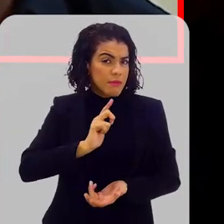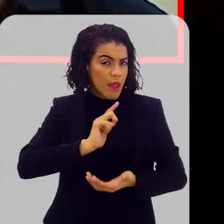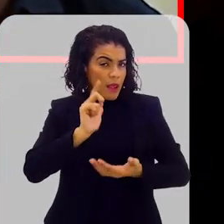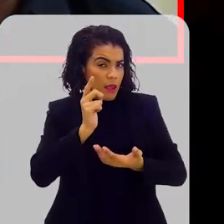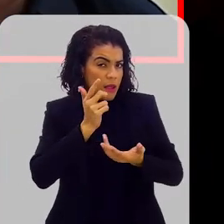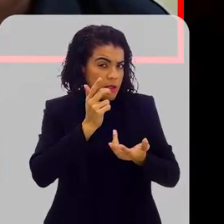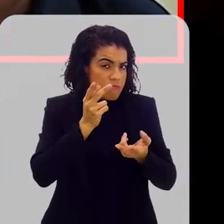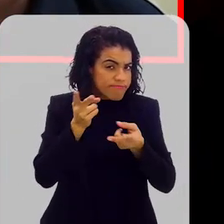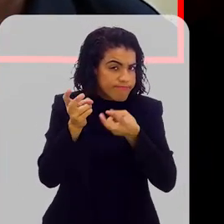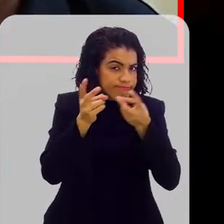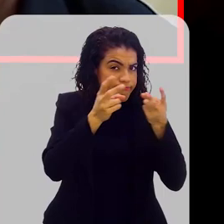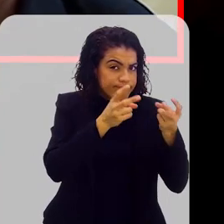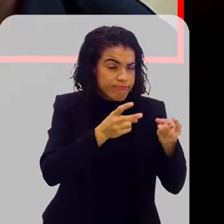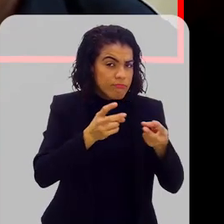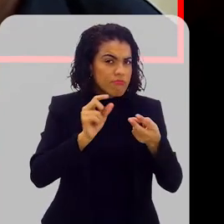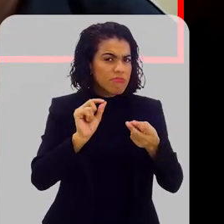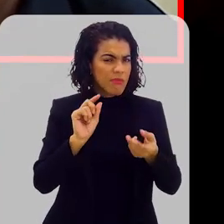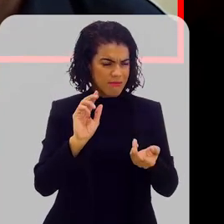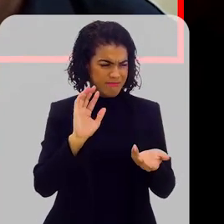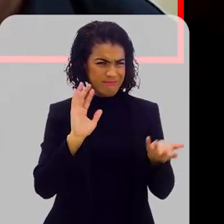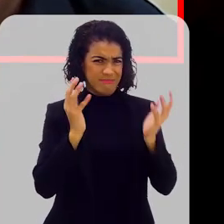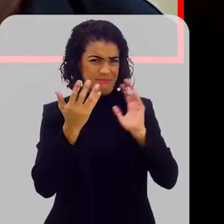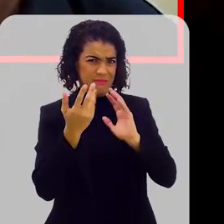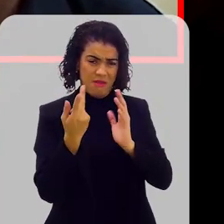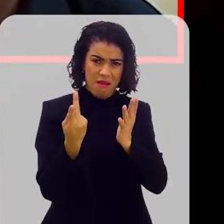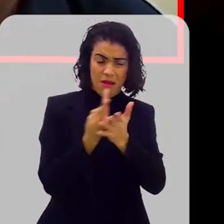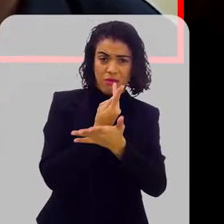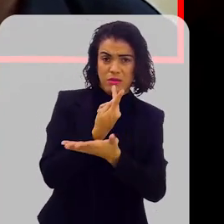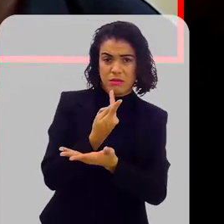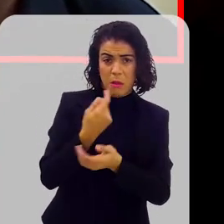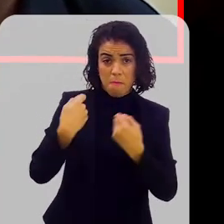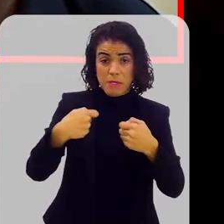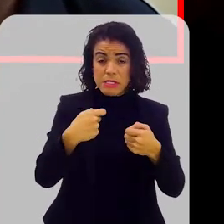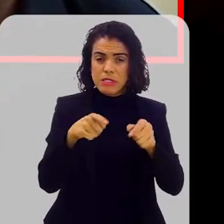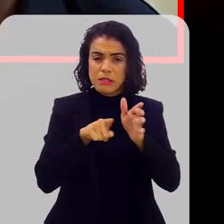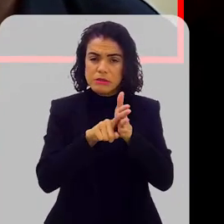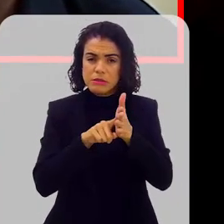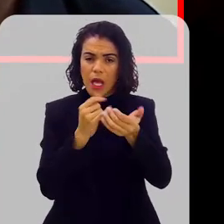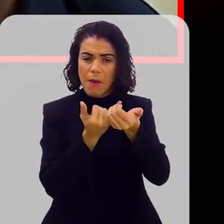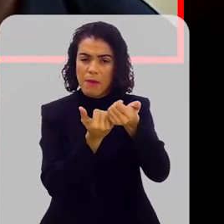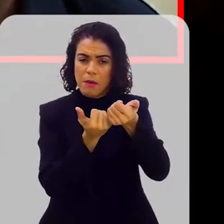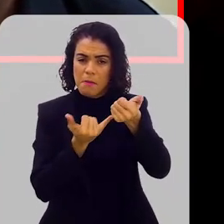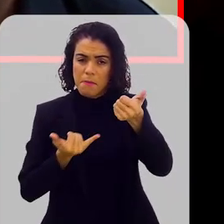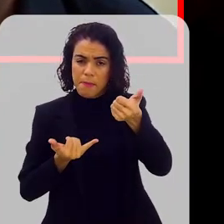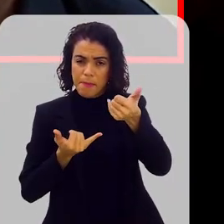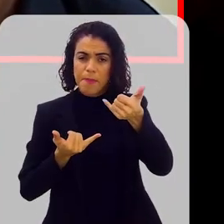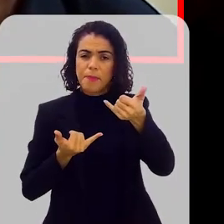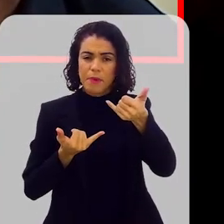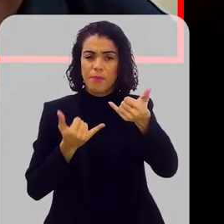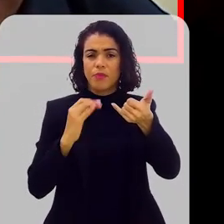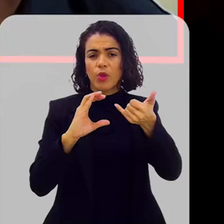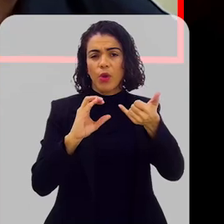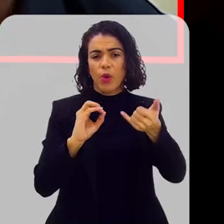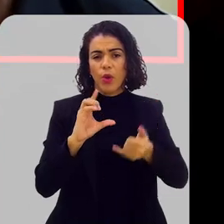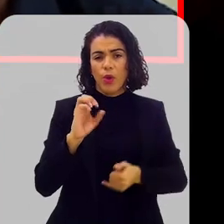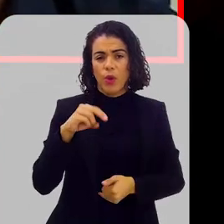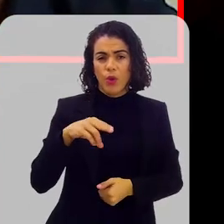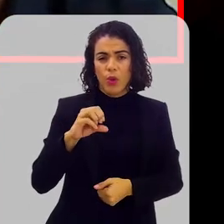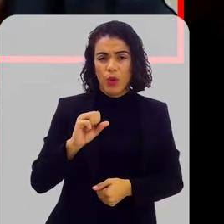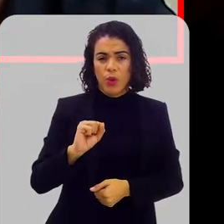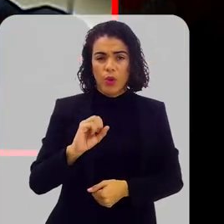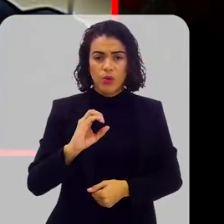né, ter indícios de que algo está acontecendo e que seria necessário uma colonoscopia?